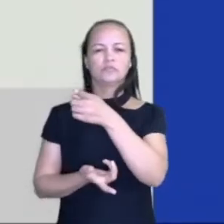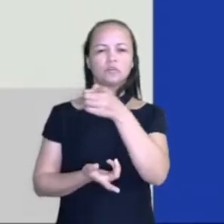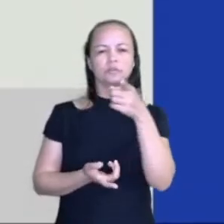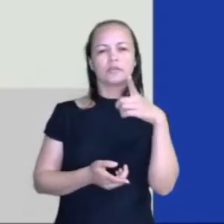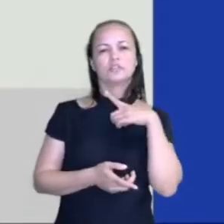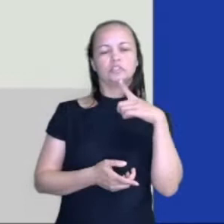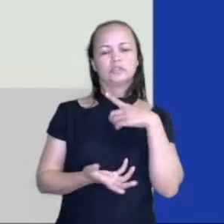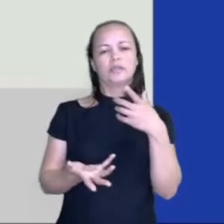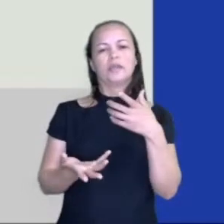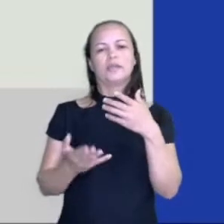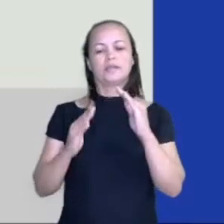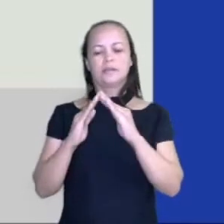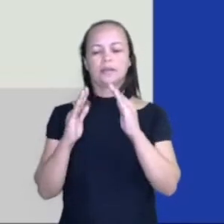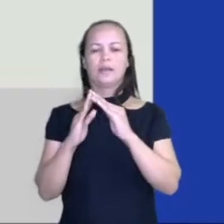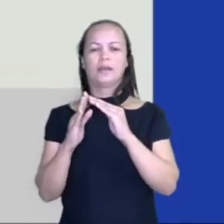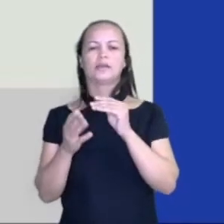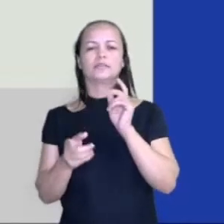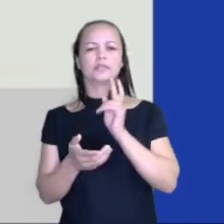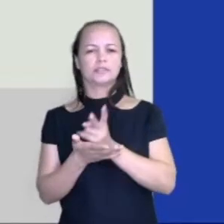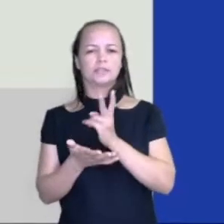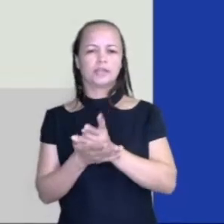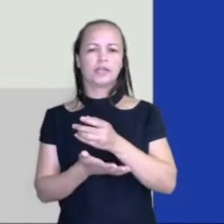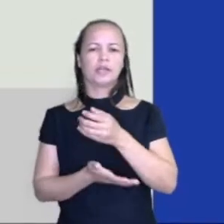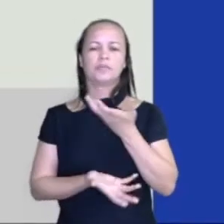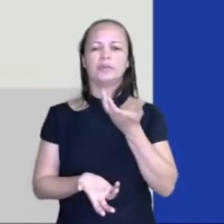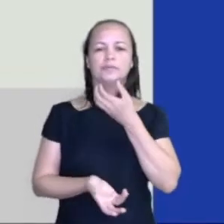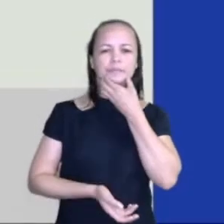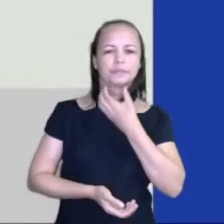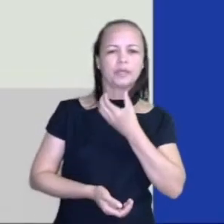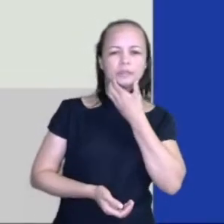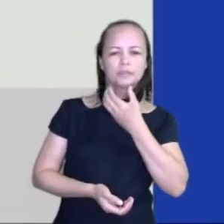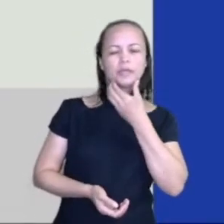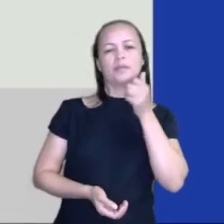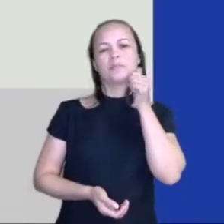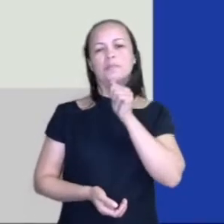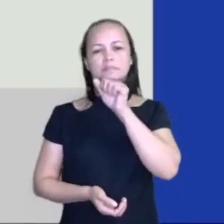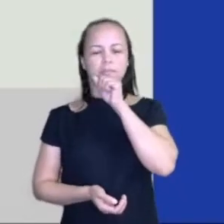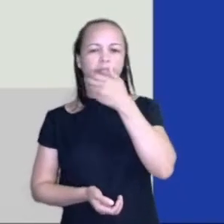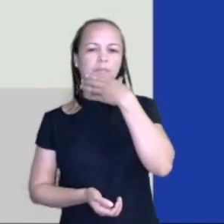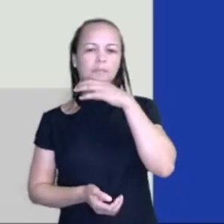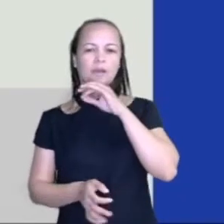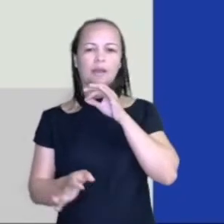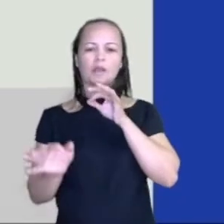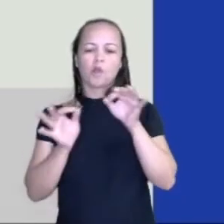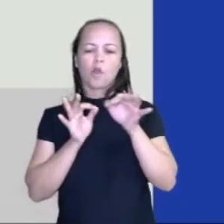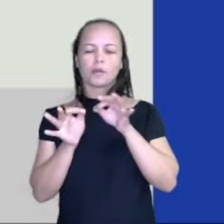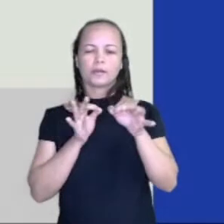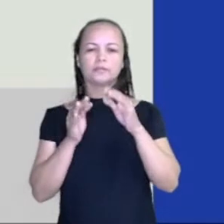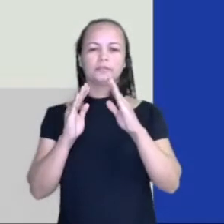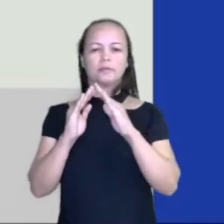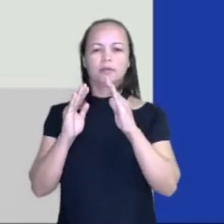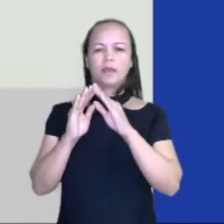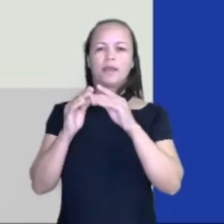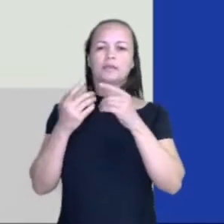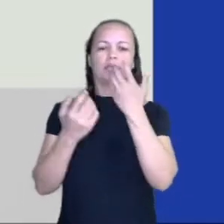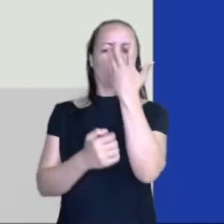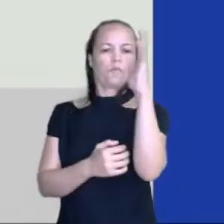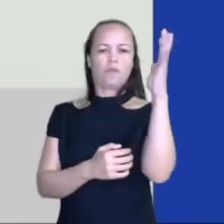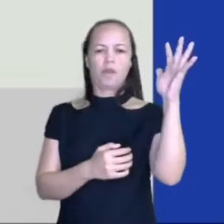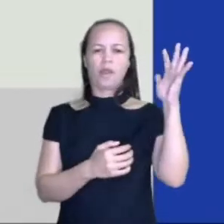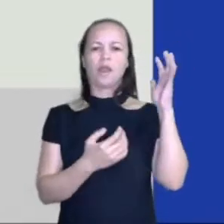tem na sua casa todo final do ano e mamãe e papai vocês é adoro enfeitar uma árvore de Natal